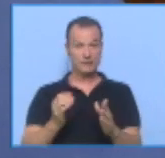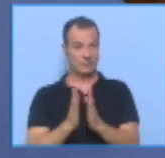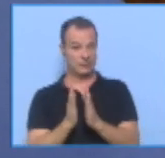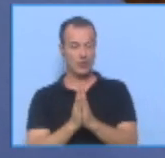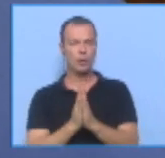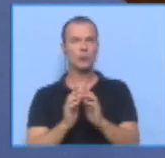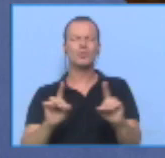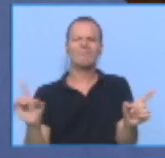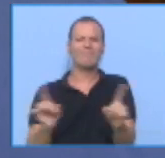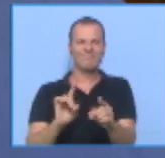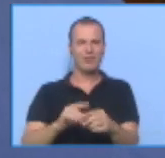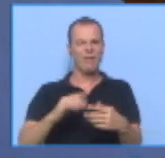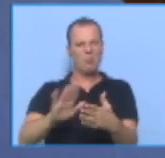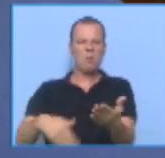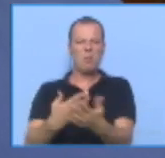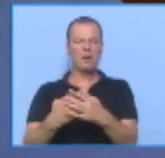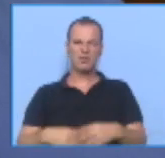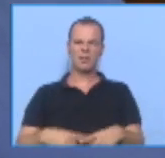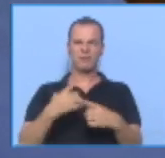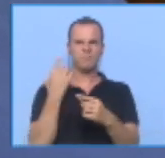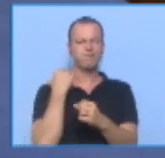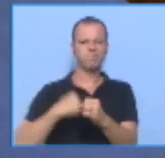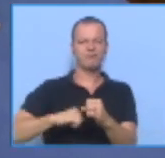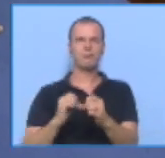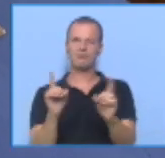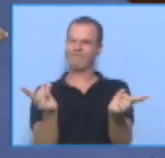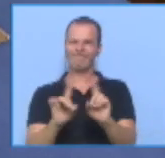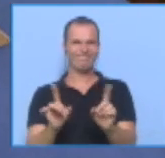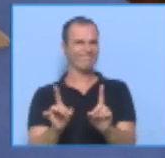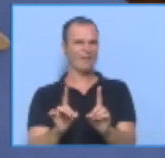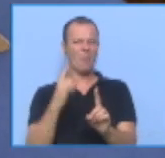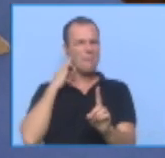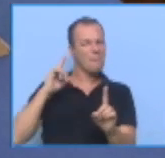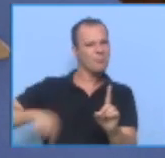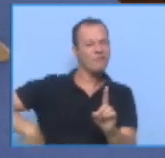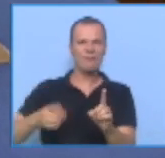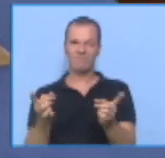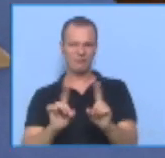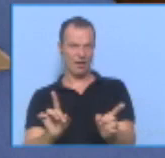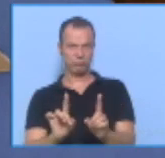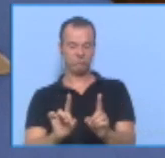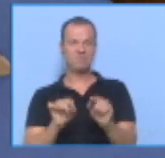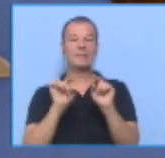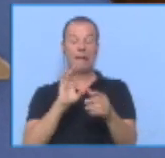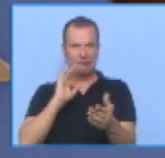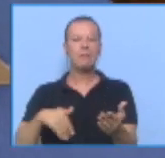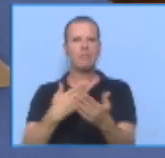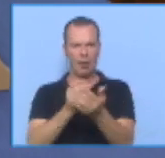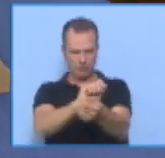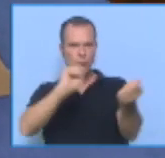que permita a indiferença, ou seja, que permita deixar as coisas como estão. Ela vem provocar mudança, ela vem